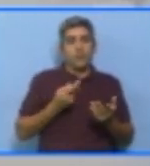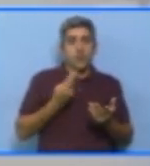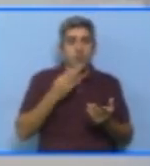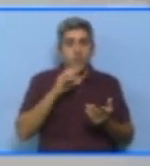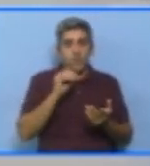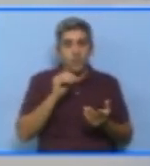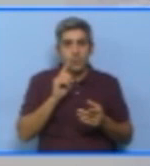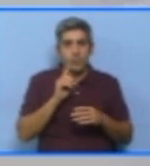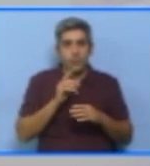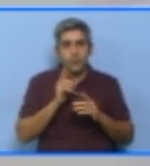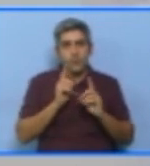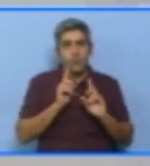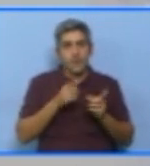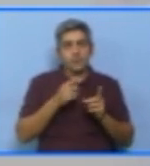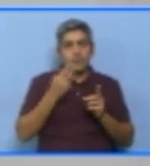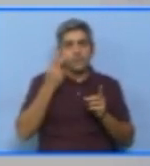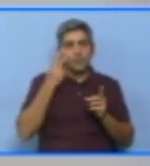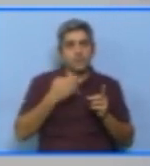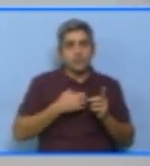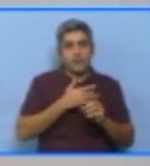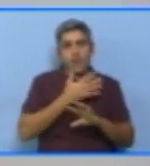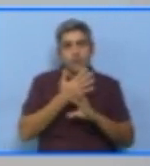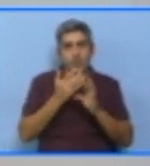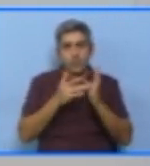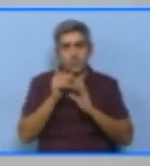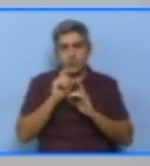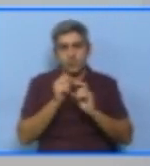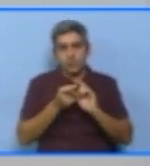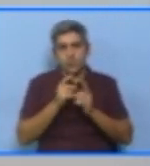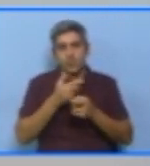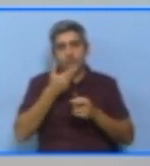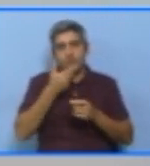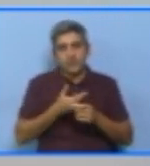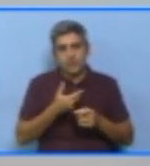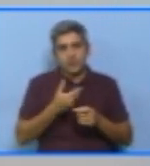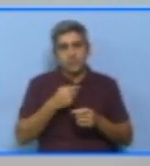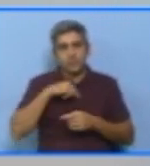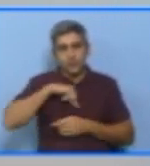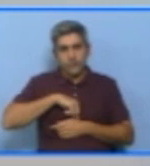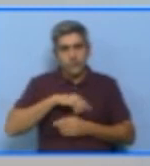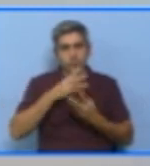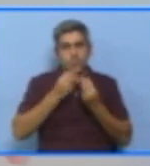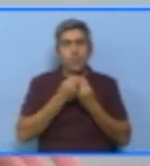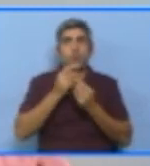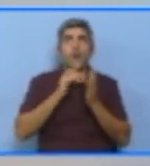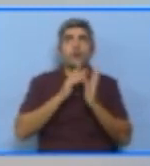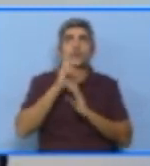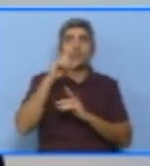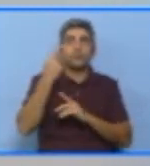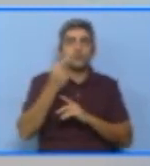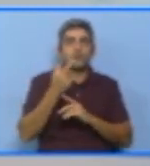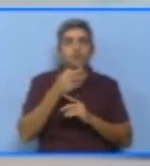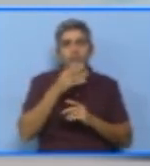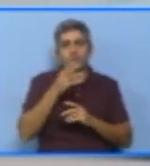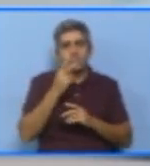não parte da vivência para chegar a Cristo, parte da experiência íntima e profunda com Cristo, para depois